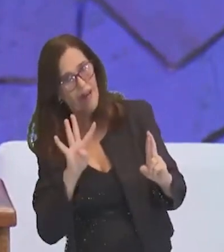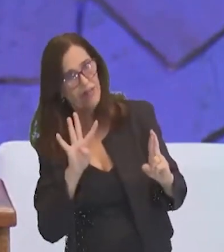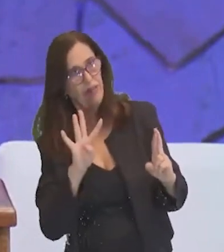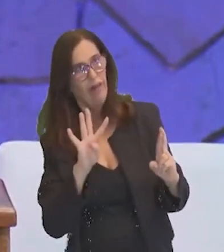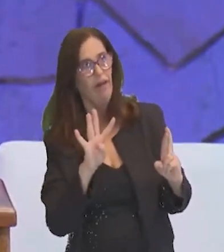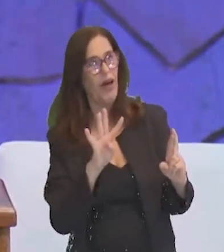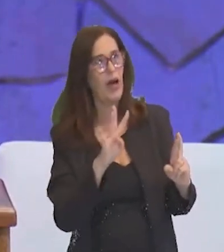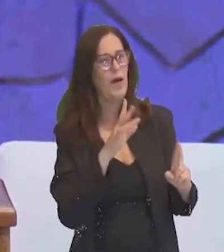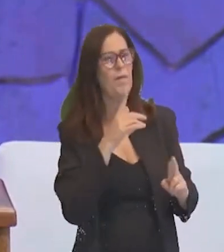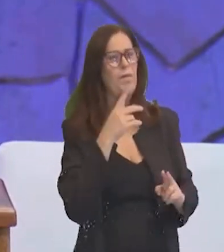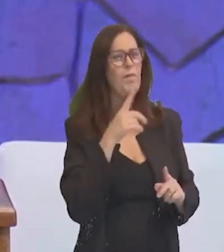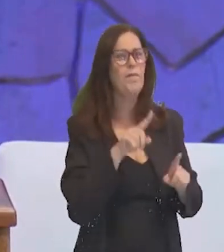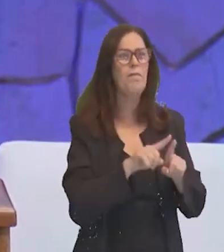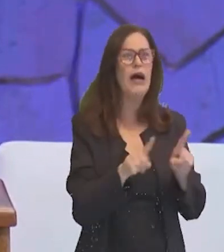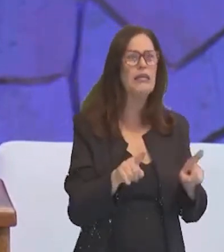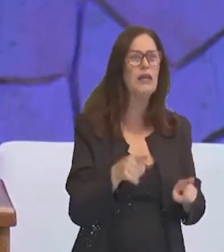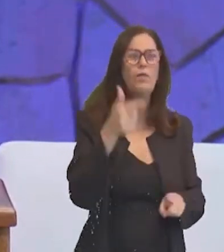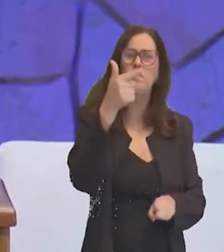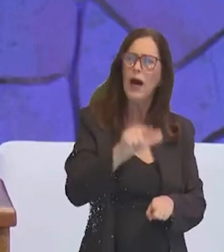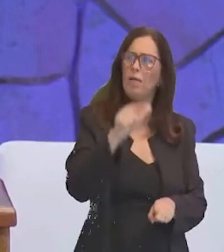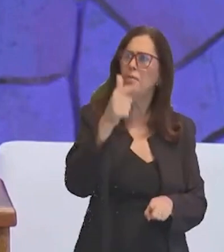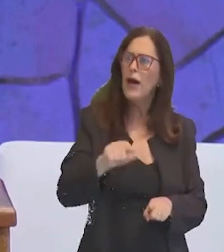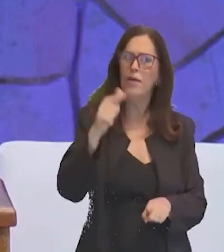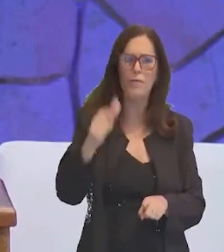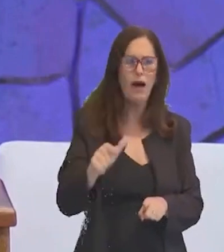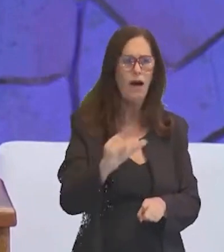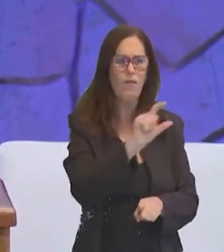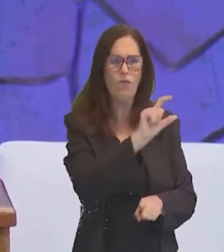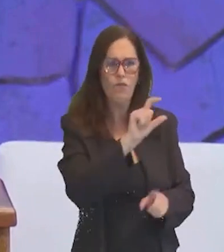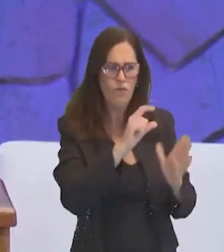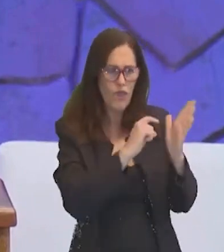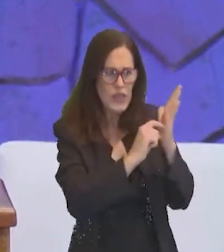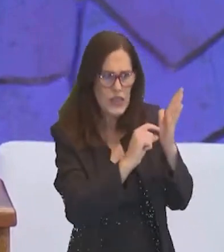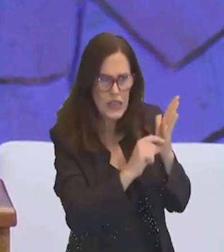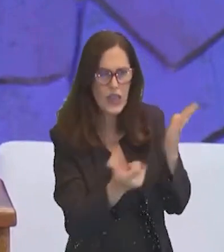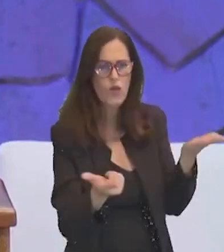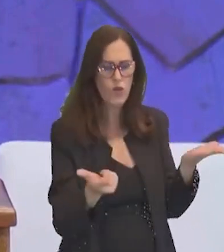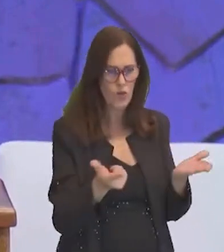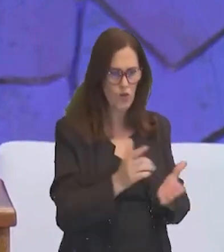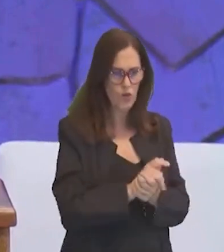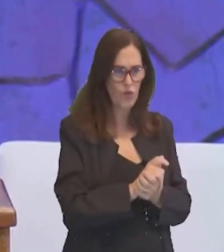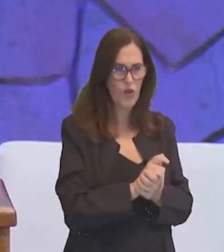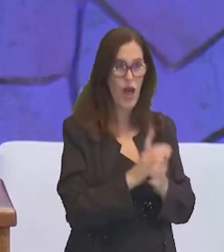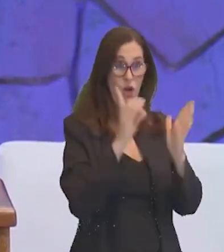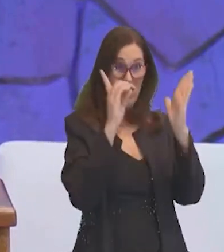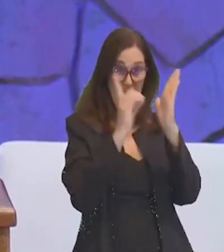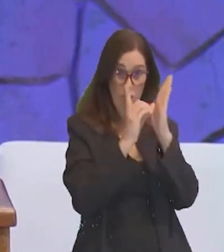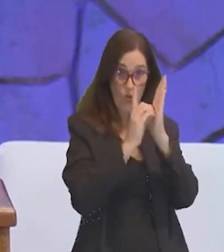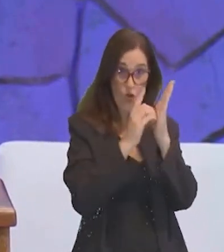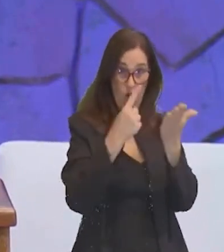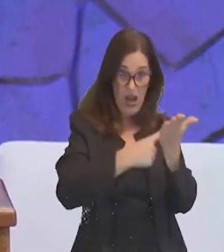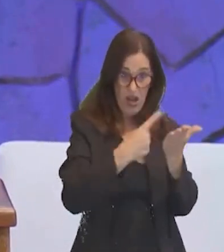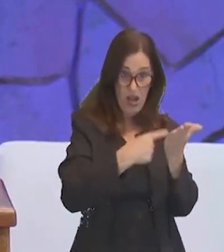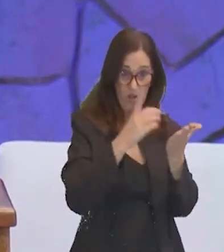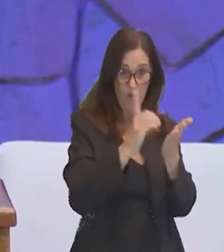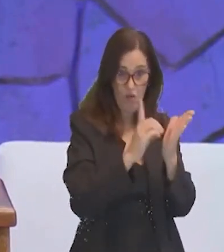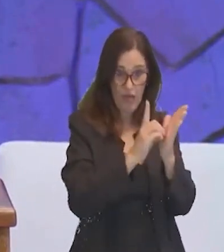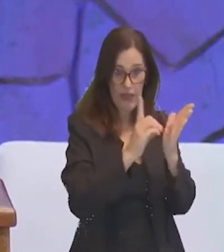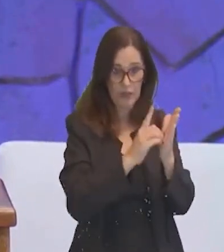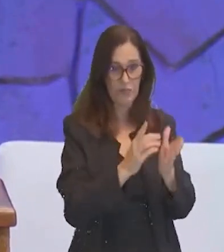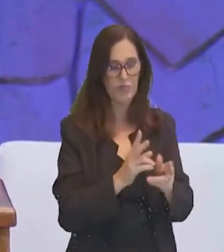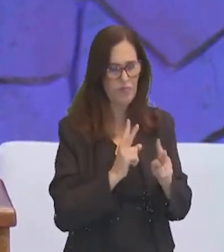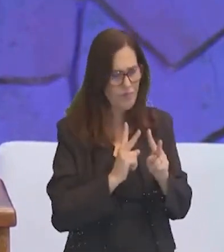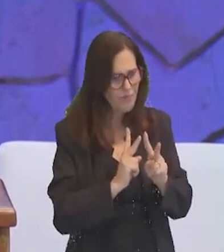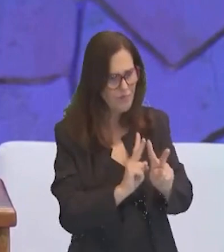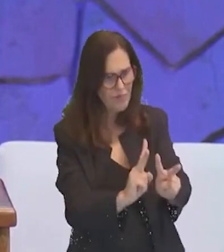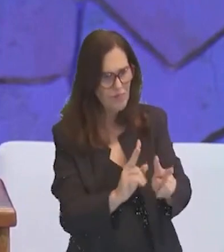Antigo Testamento traz, exclusivamente o livro de Deuteronômio, trazendo então sempre